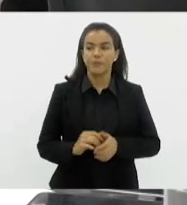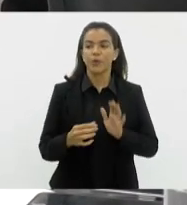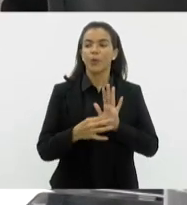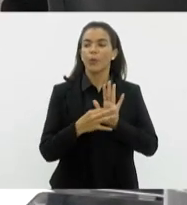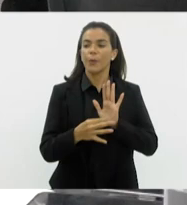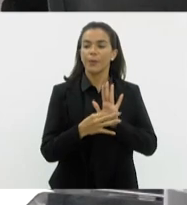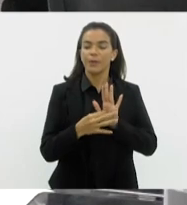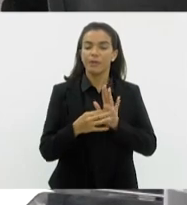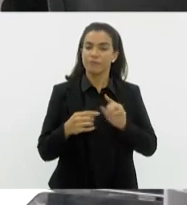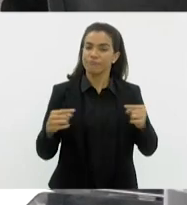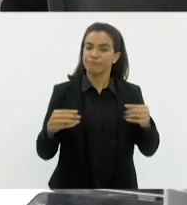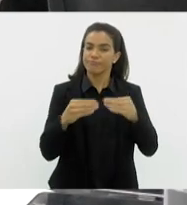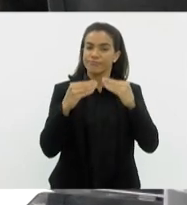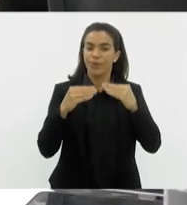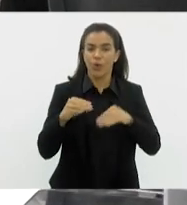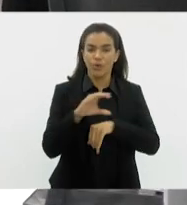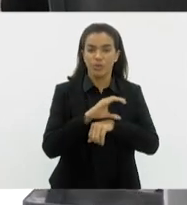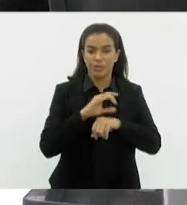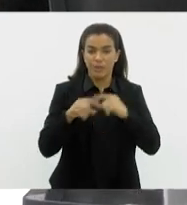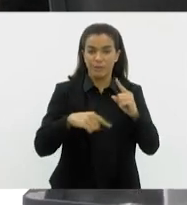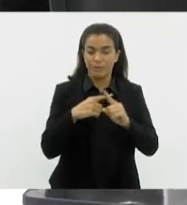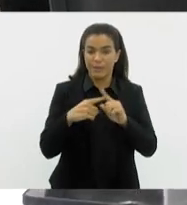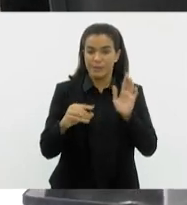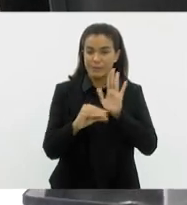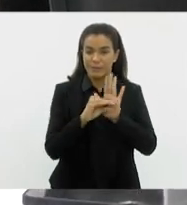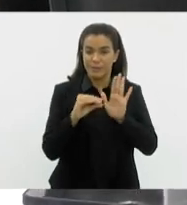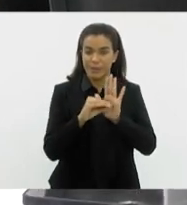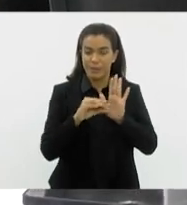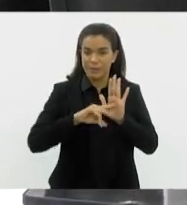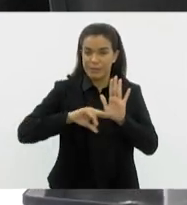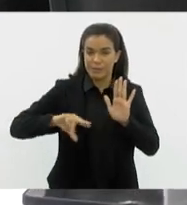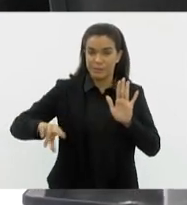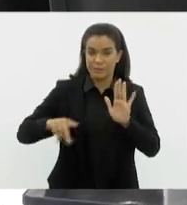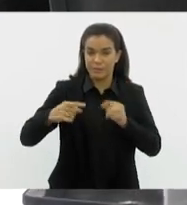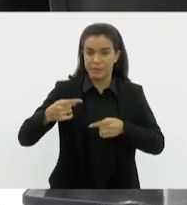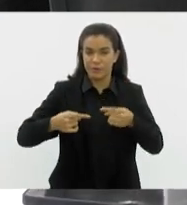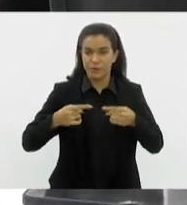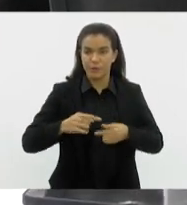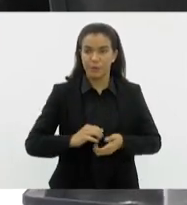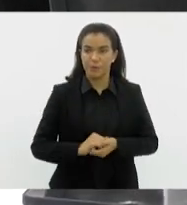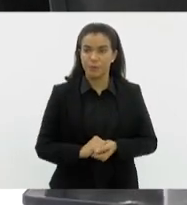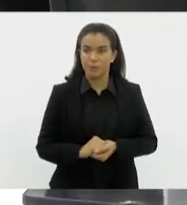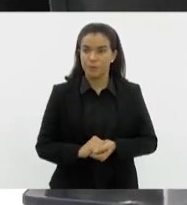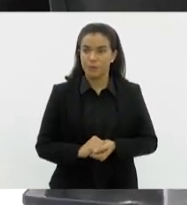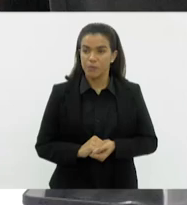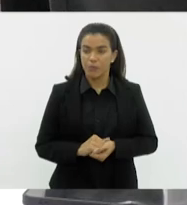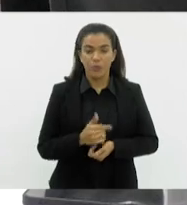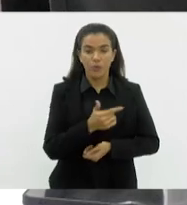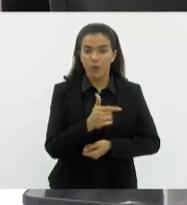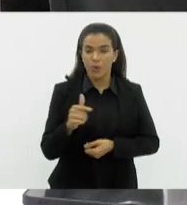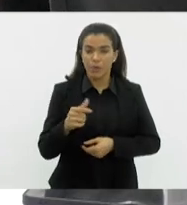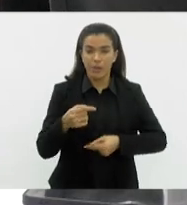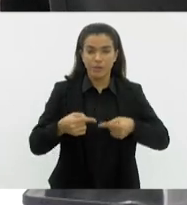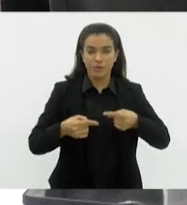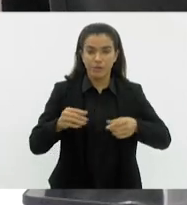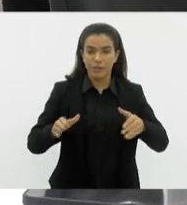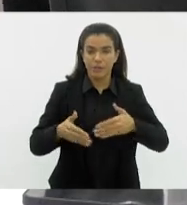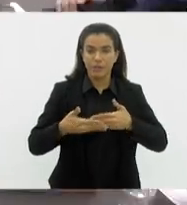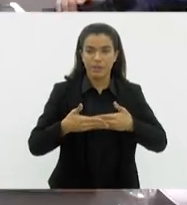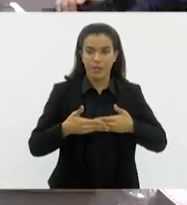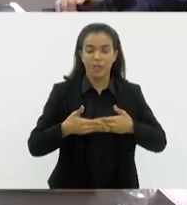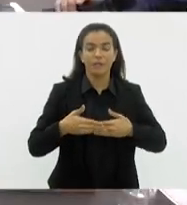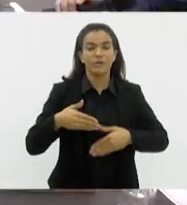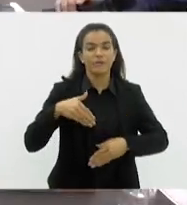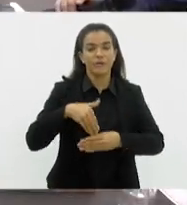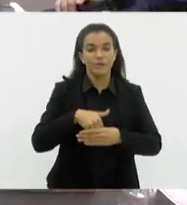pela constitucionalidade com emendas. Em discussão. Não havendo quem queira discutir, encerrada a discussão,